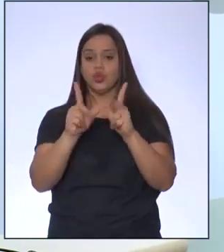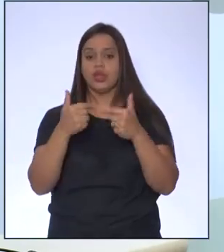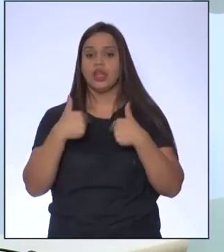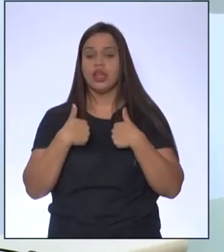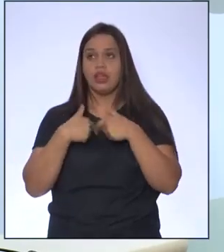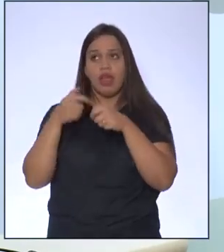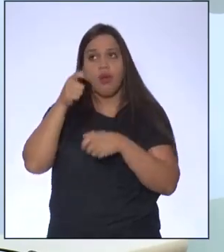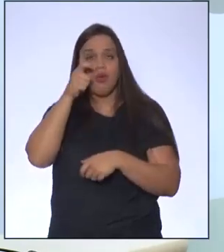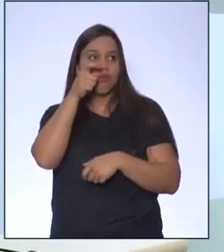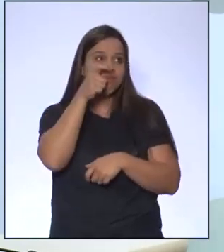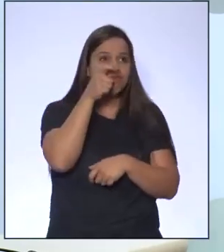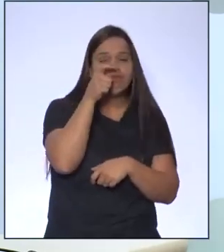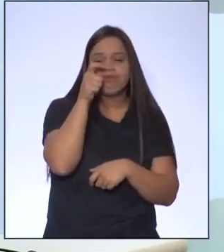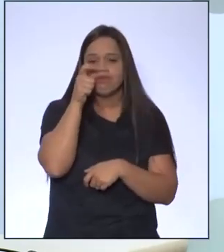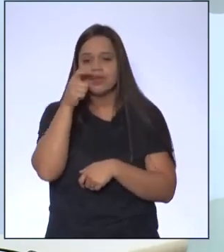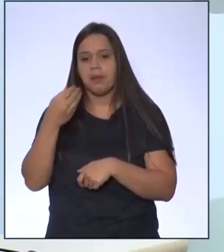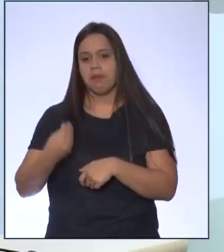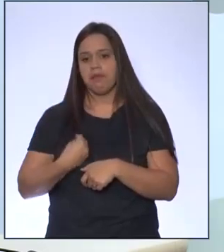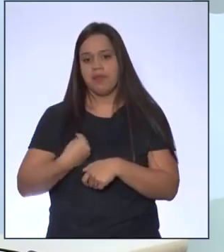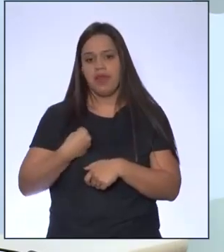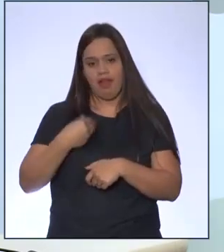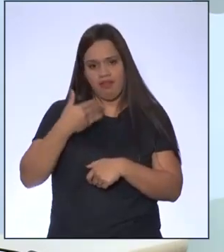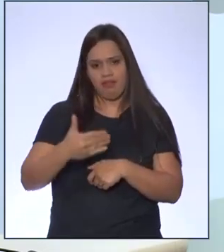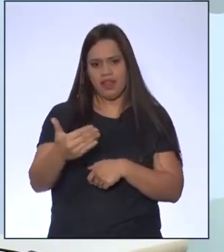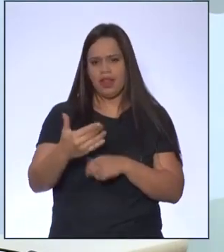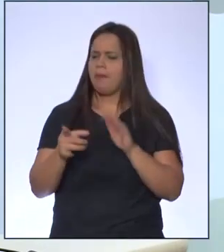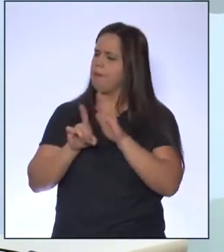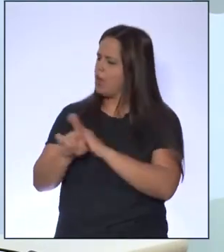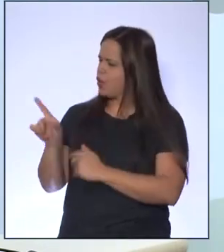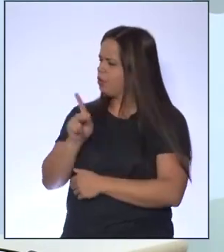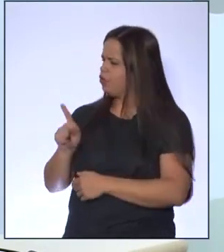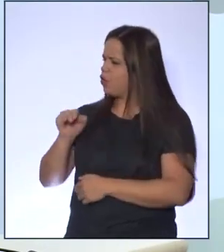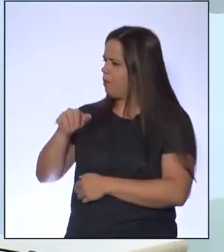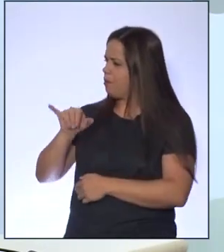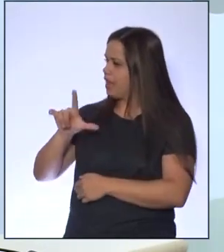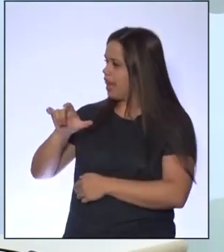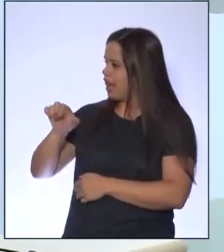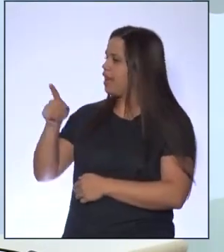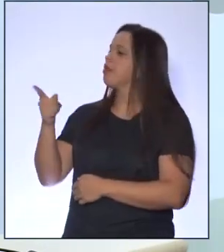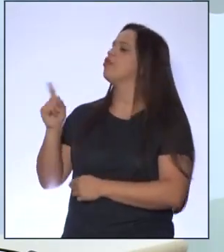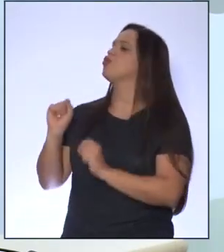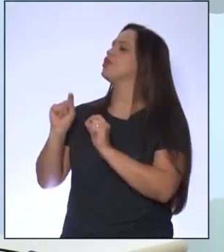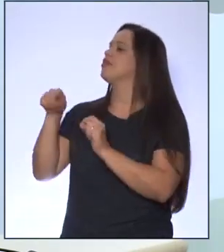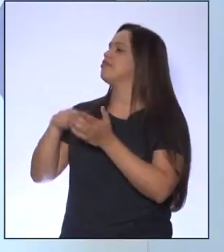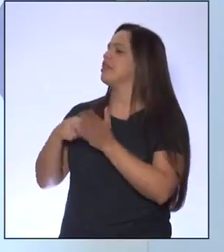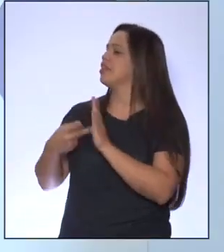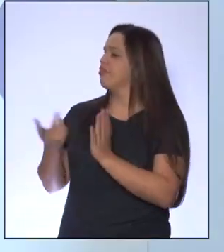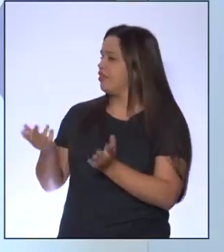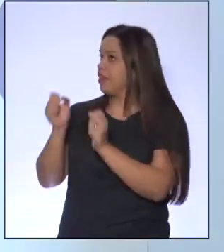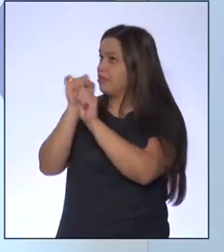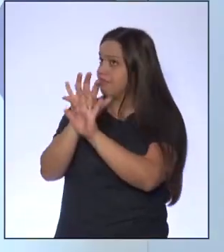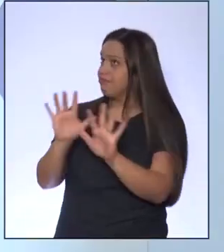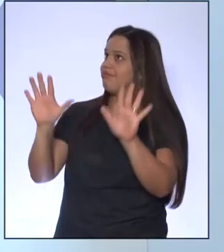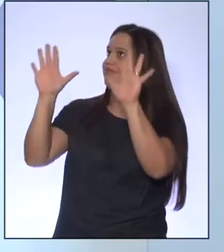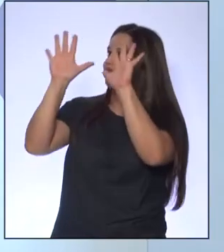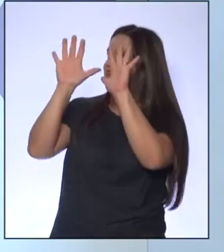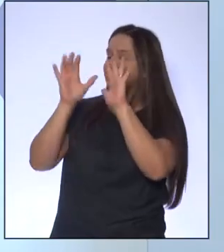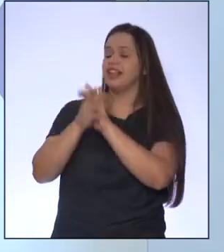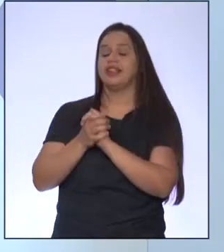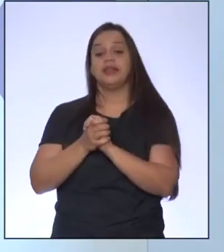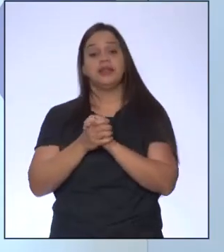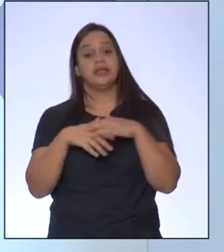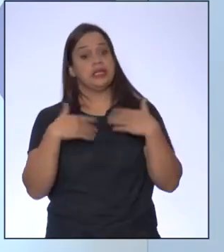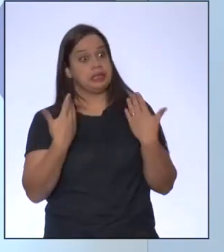observações no meu cotidiano. E para você, professora Milene, o que é uma paisagem? Eu acho que, além